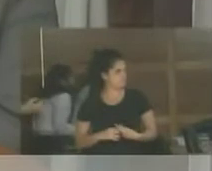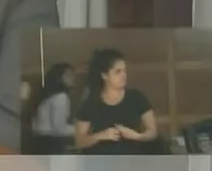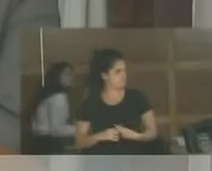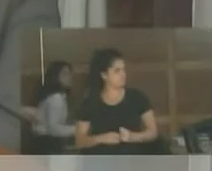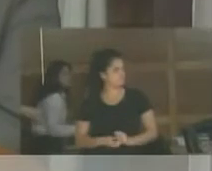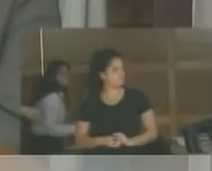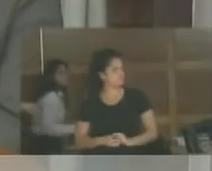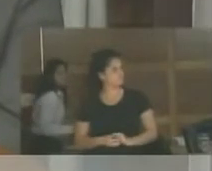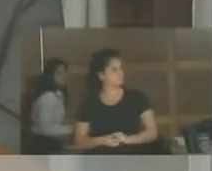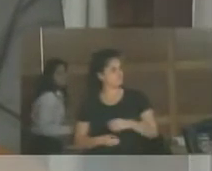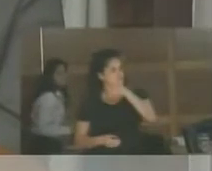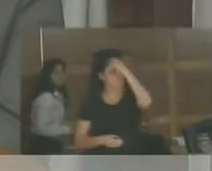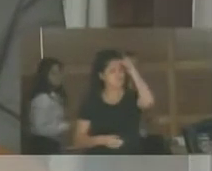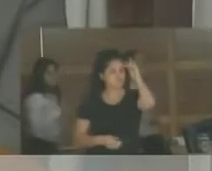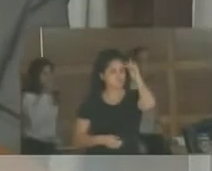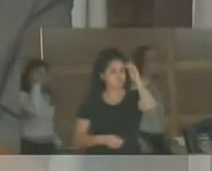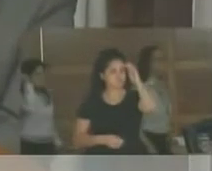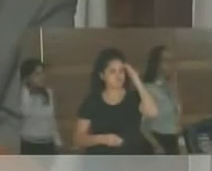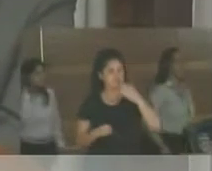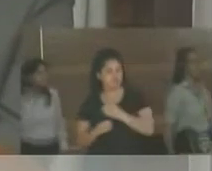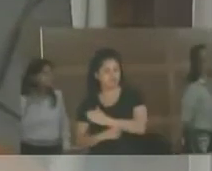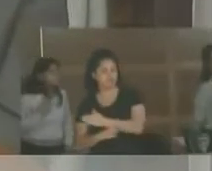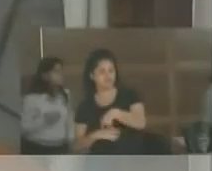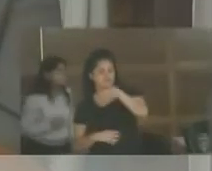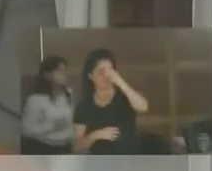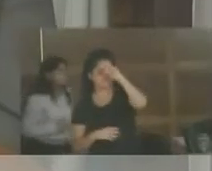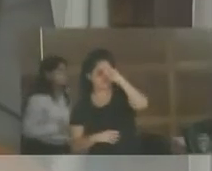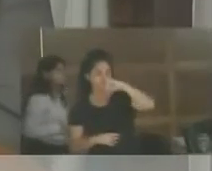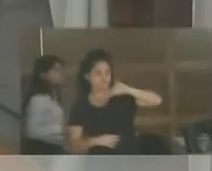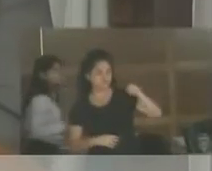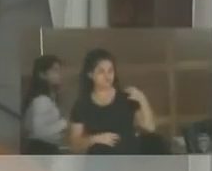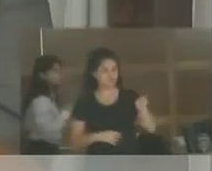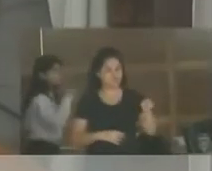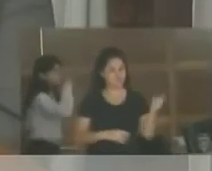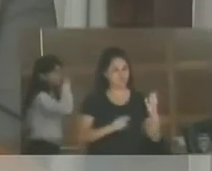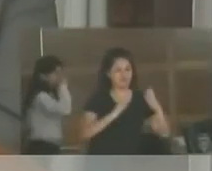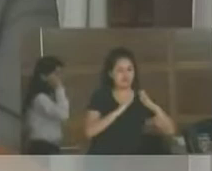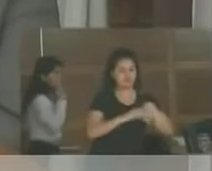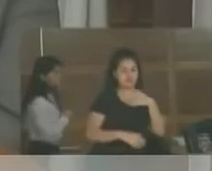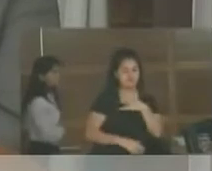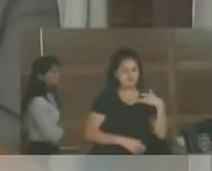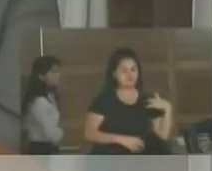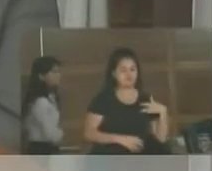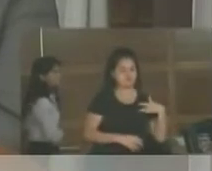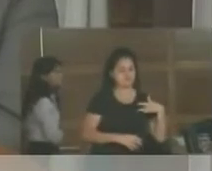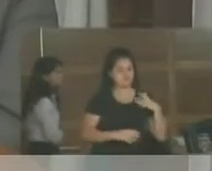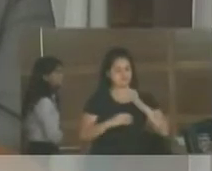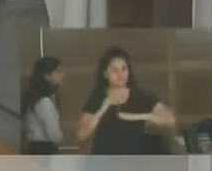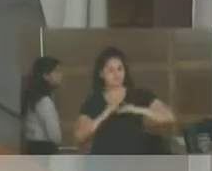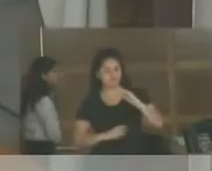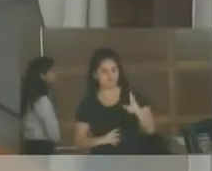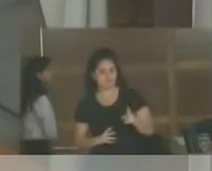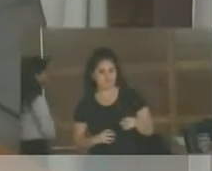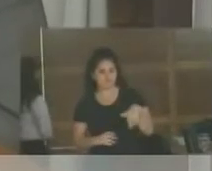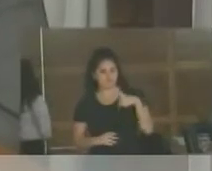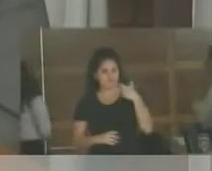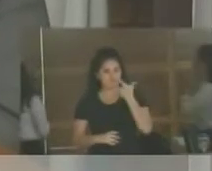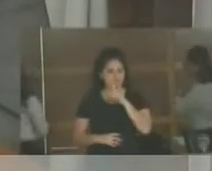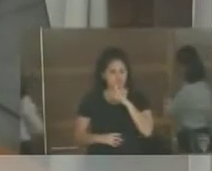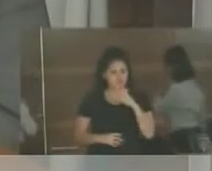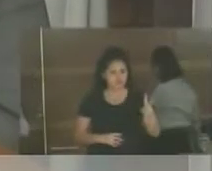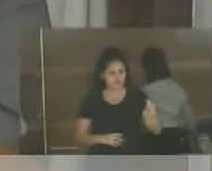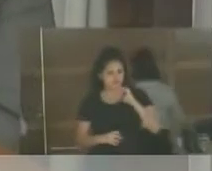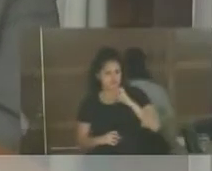profissionais, para que pessoas quando chegam no HGJ ou num posto de saúde, aqueles profissionais consigam identificar que aquilo ali foi uma tentativa de